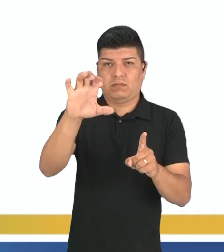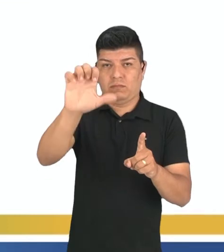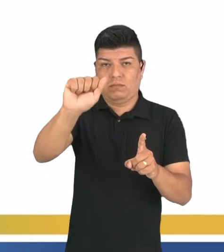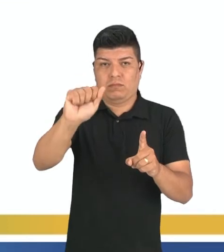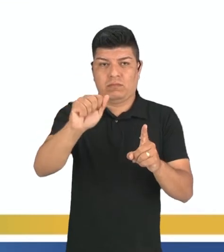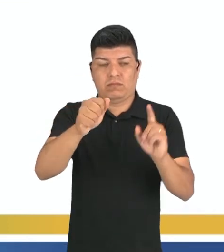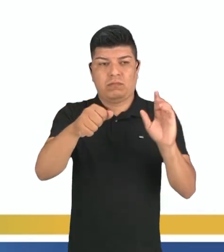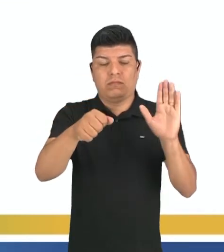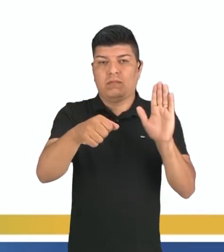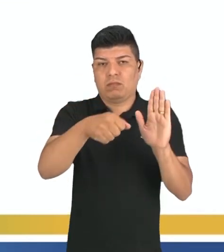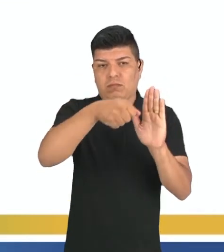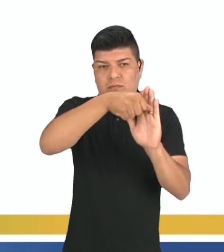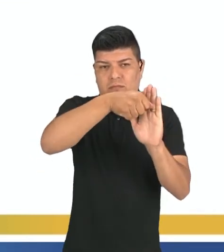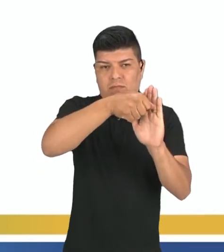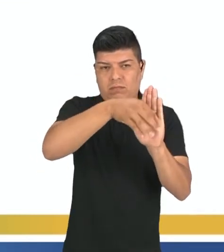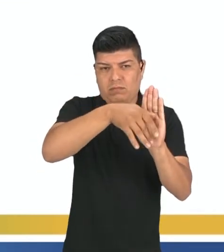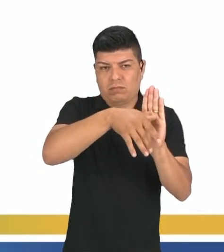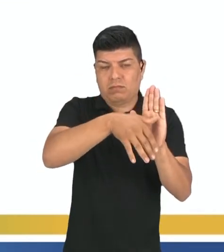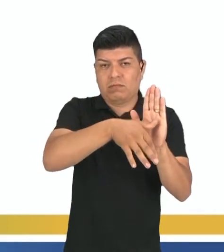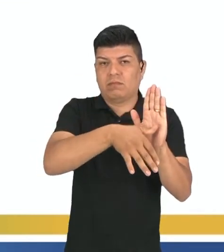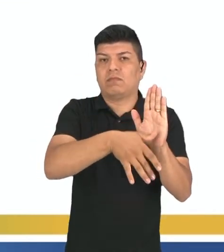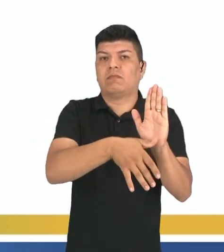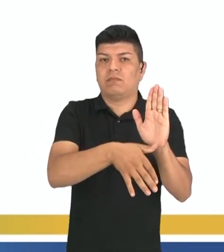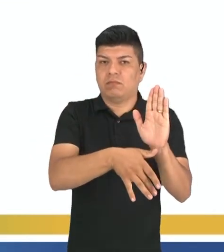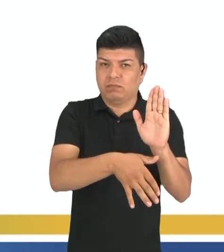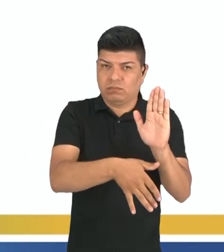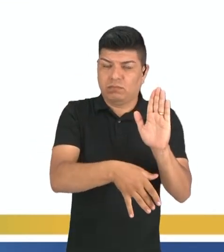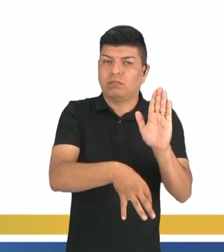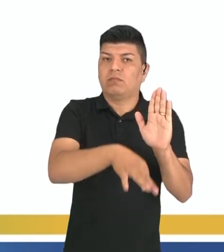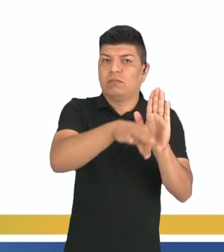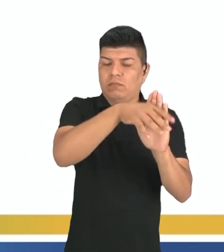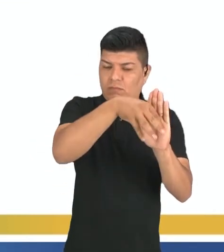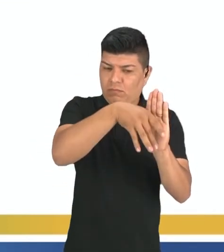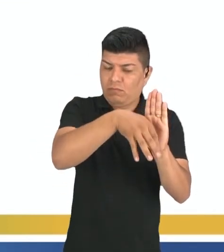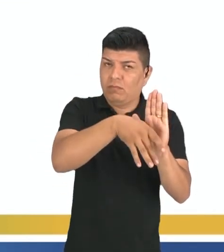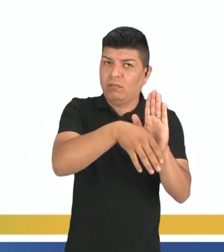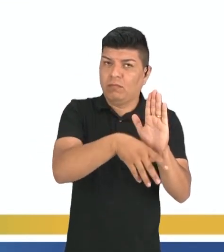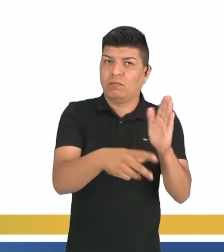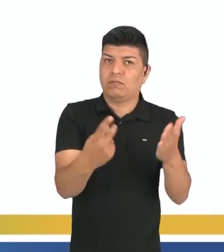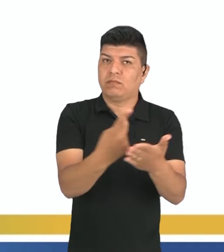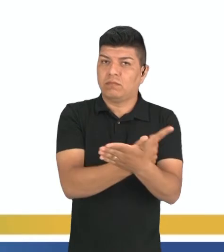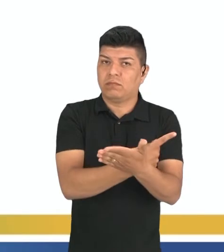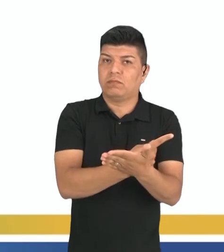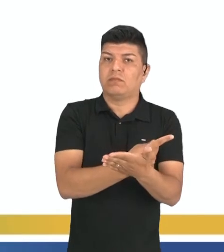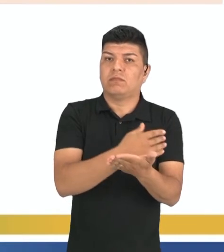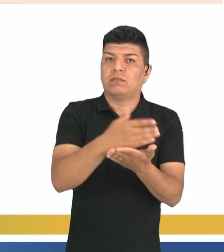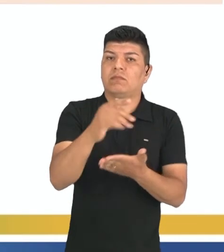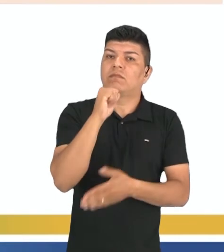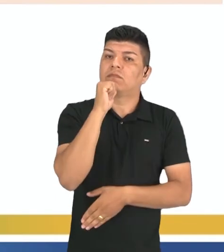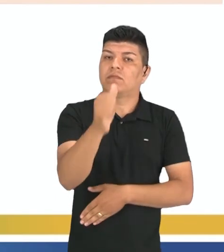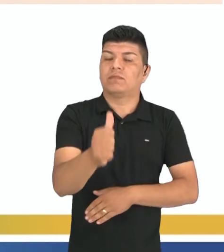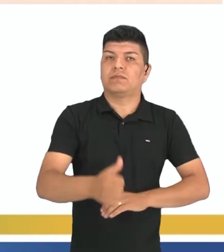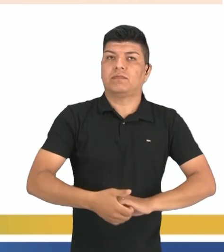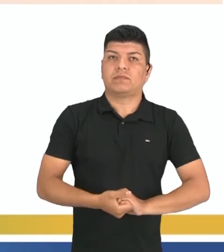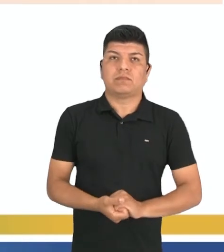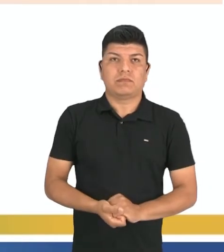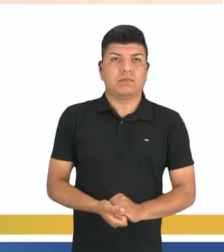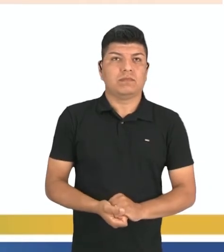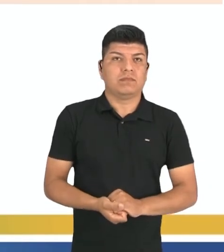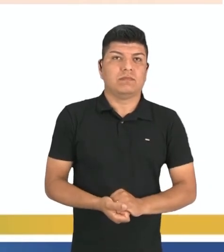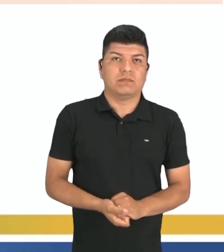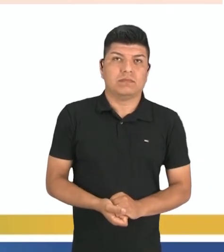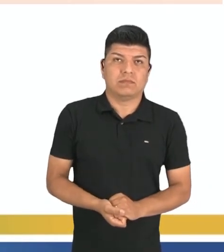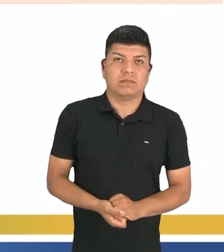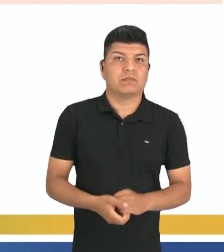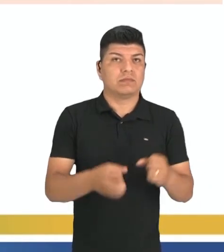desintegrando, a progesterona começa a cair, o estrogênio também e ocorre a menstruação. Então, eu vou falar para vocês